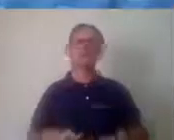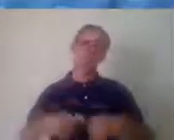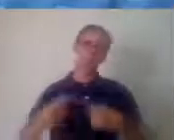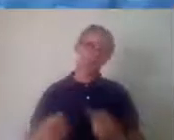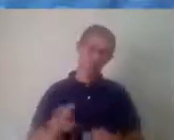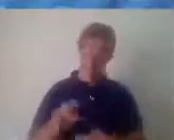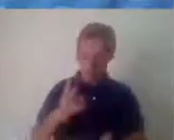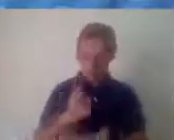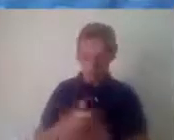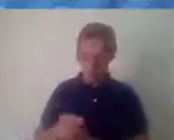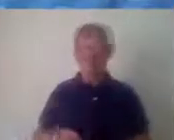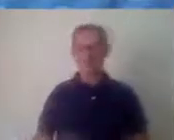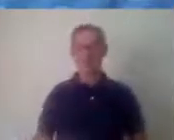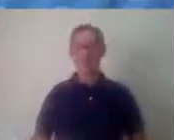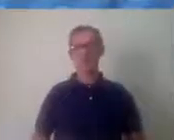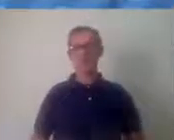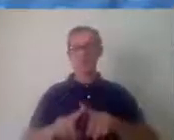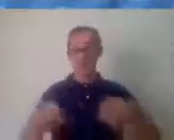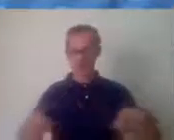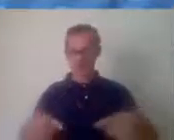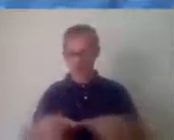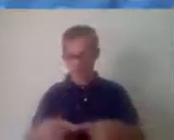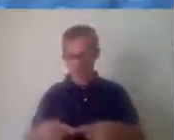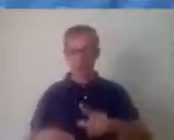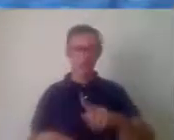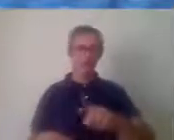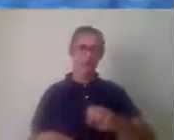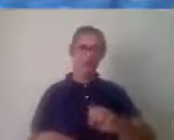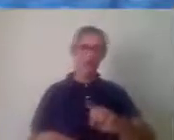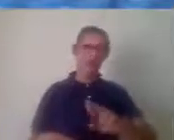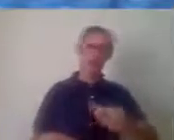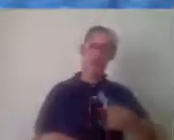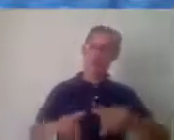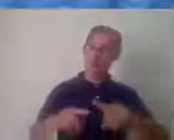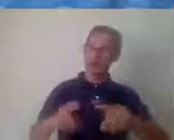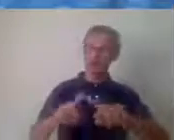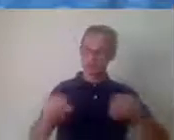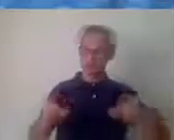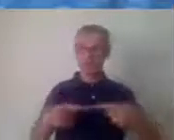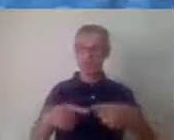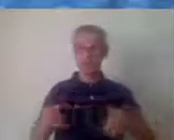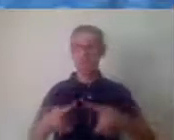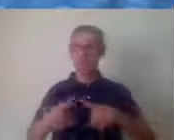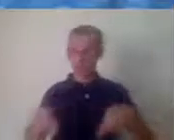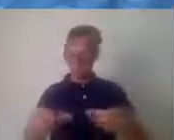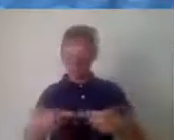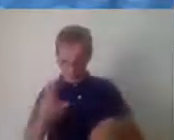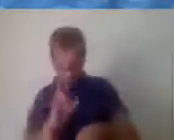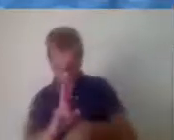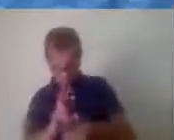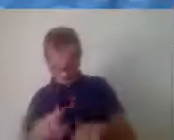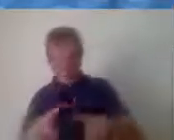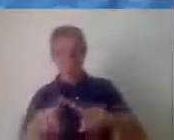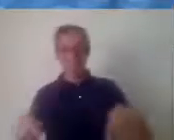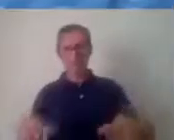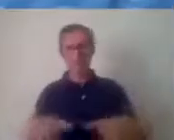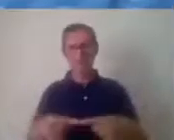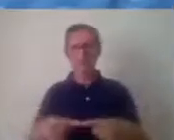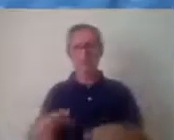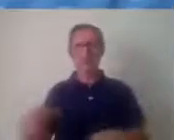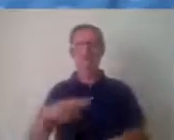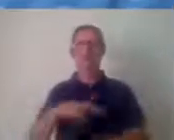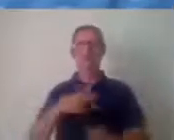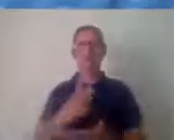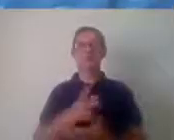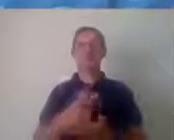só para regiões mais gerais, mas também em regiões retangulares, tá? Mas essa atenção nas regiões mais gerais, ela tem que ter